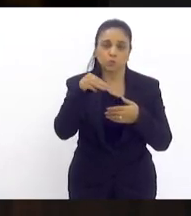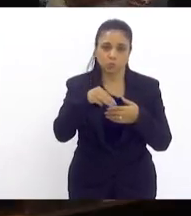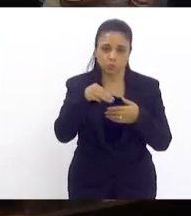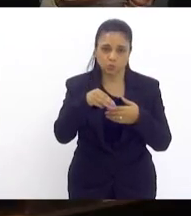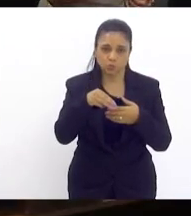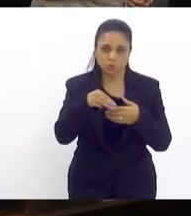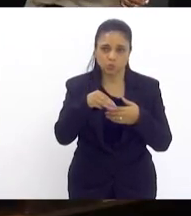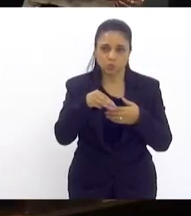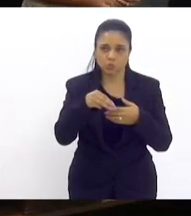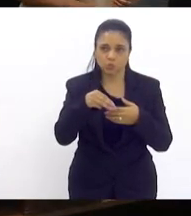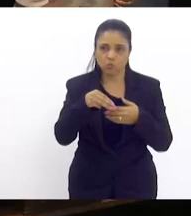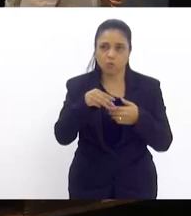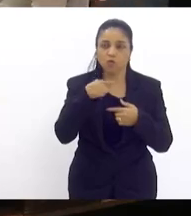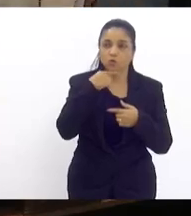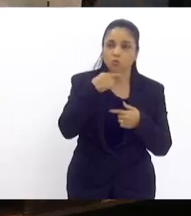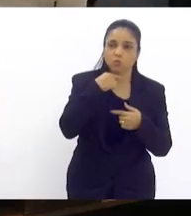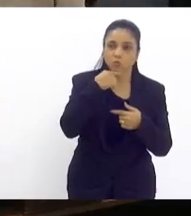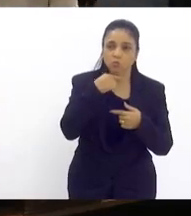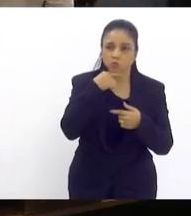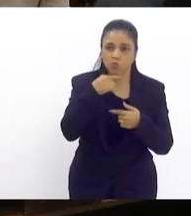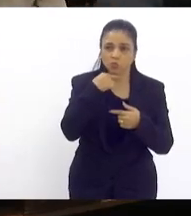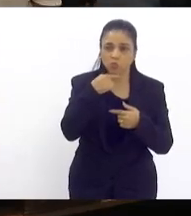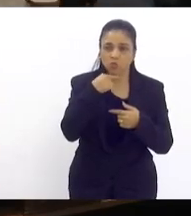a minha dúvida